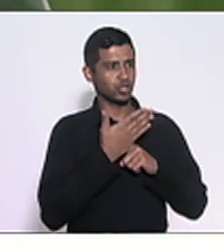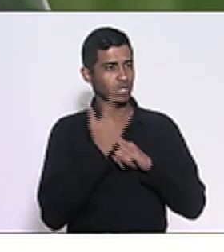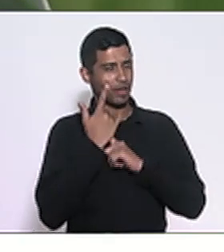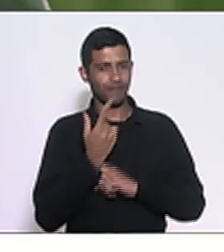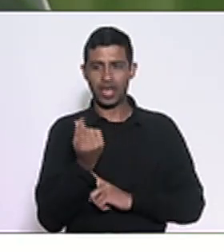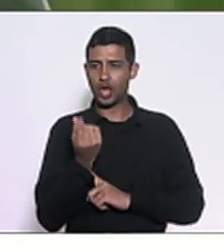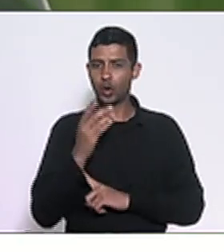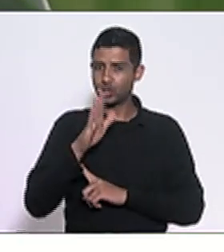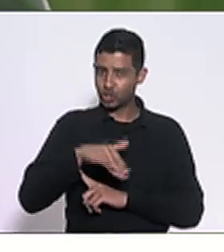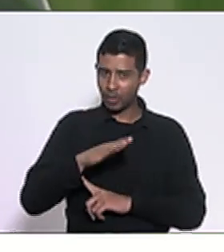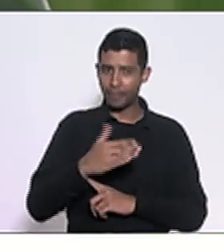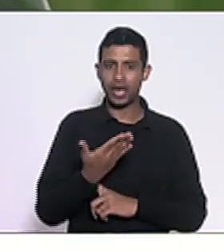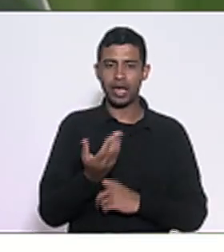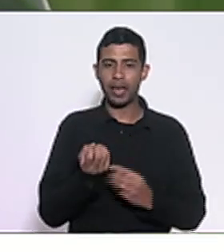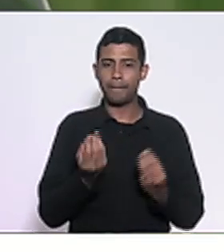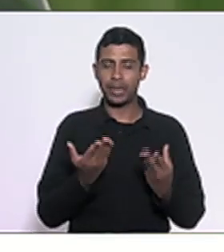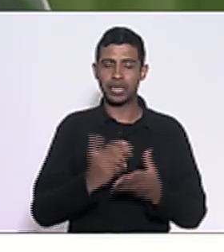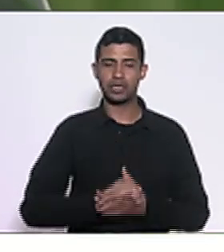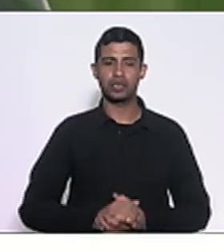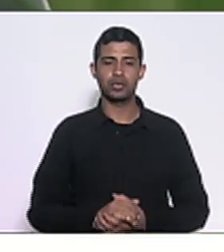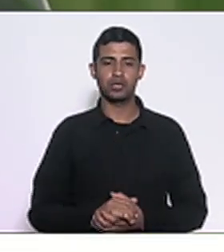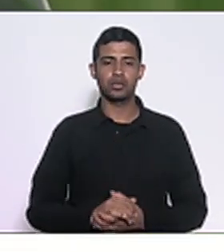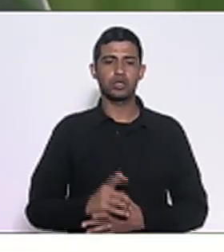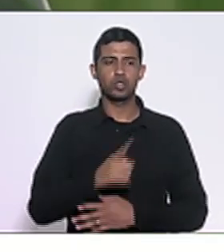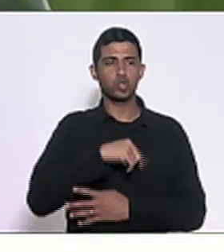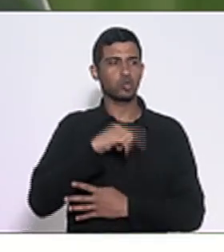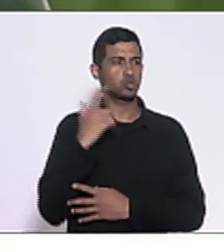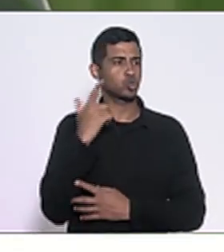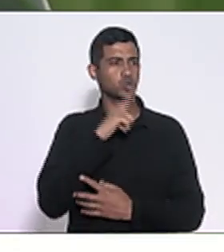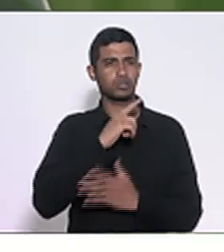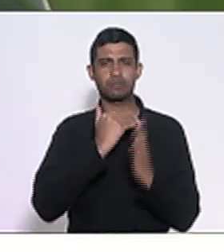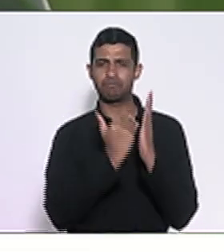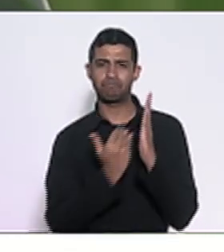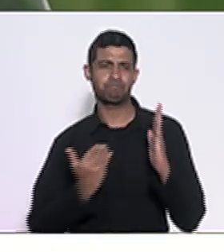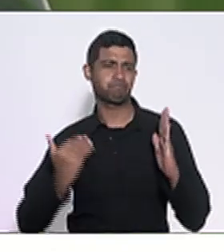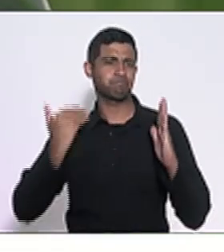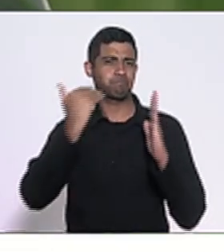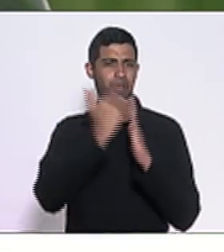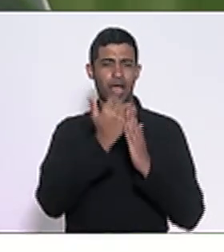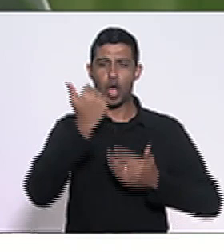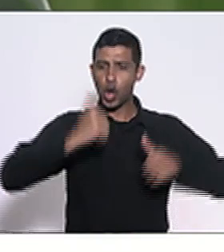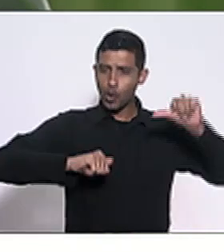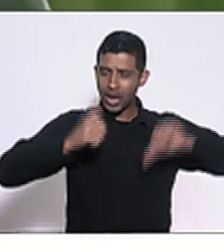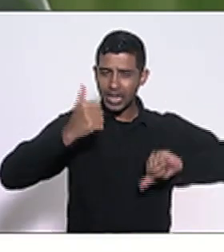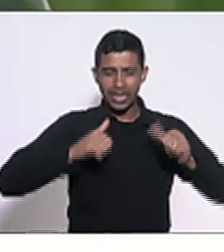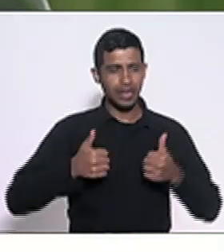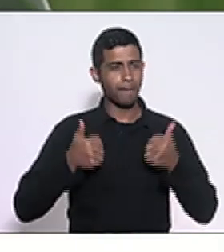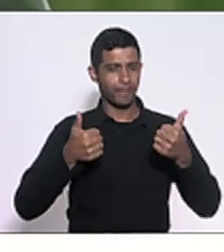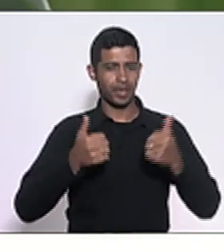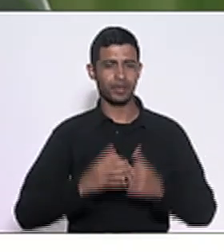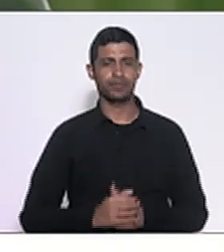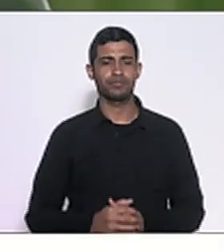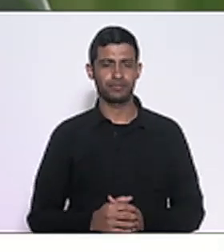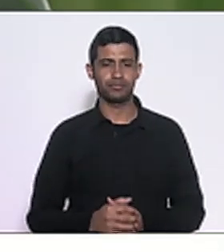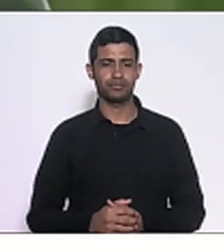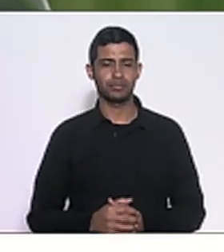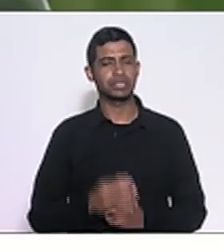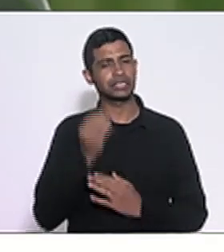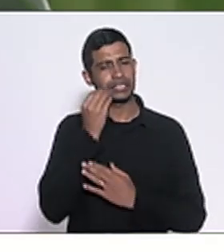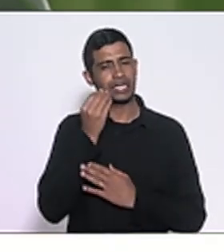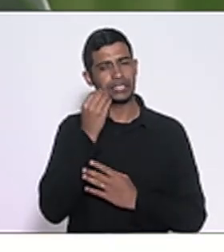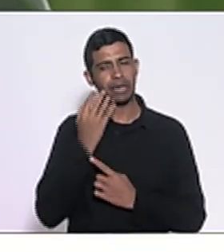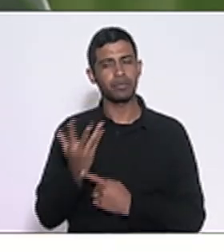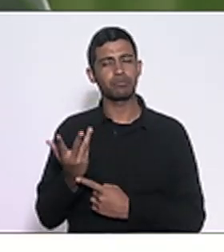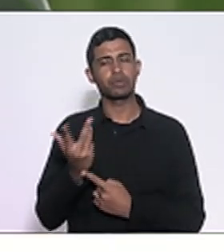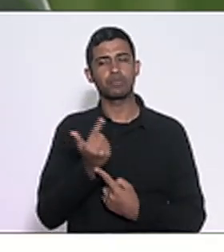muito baixo, para que possamos realmente dar um salto qualitativo muito grande na oferta de serviços